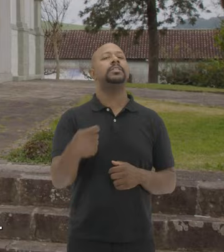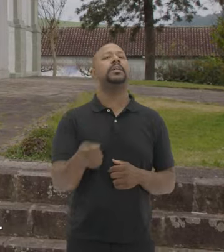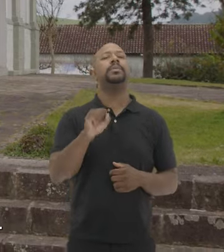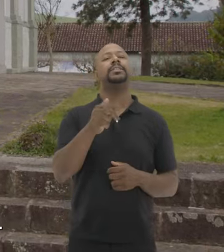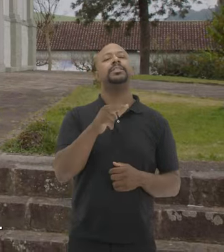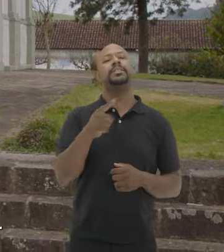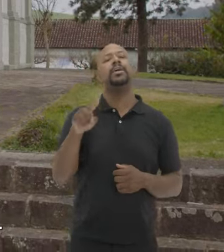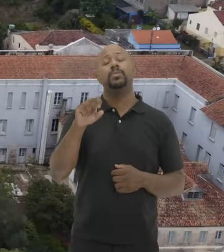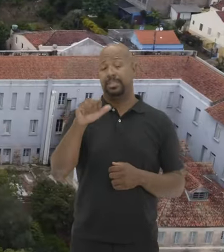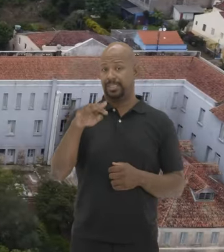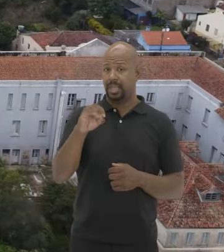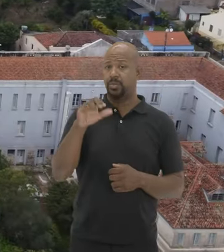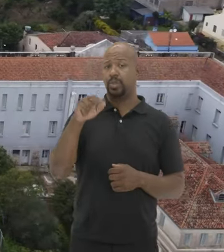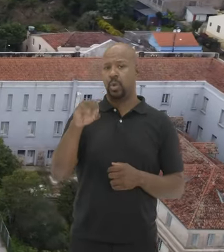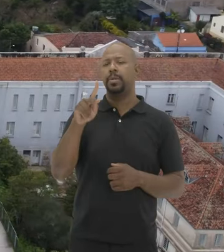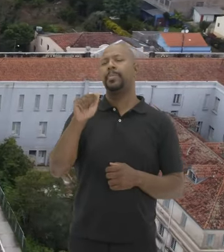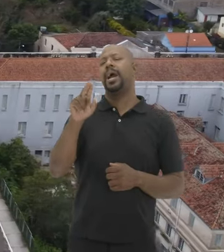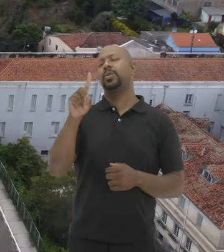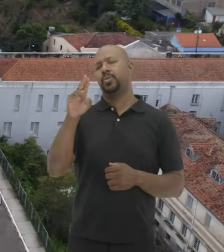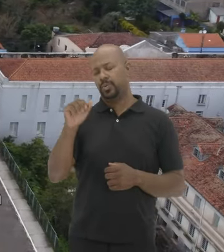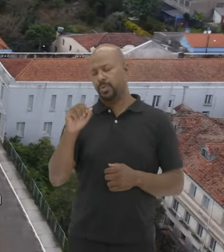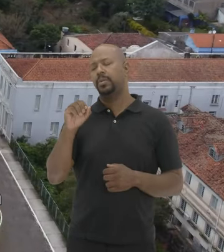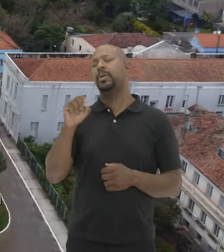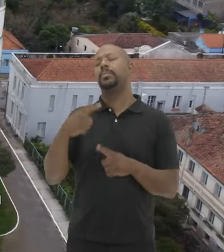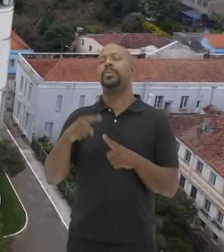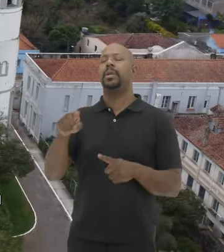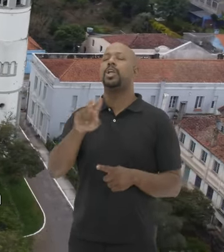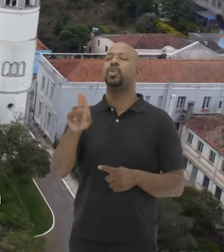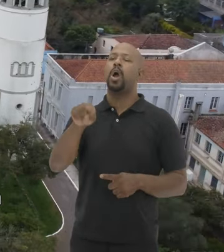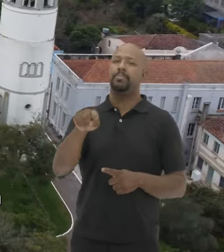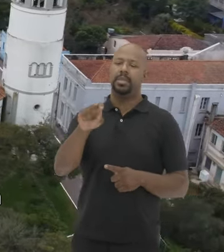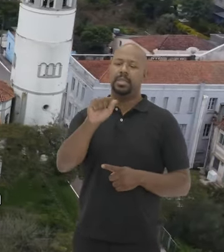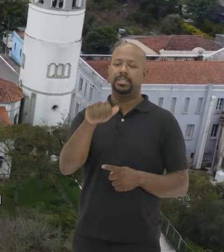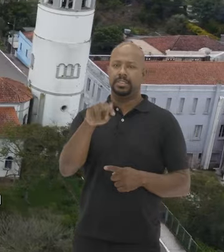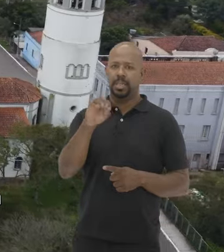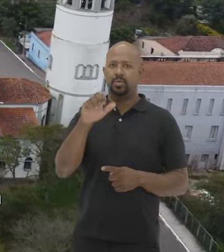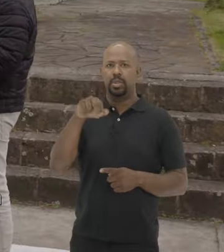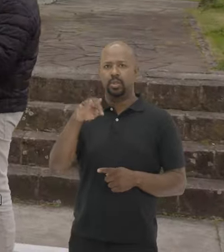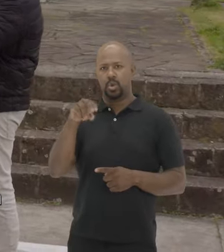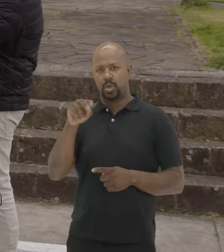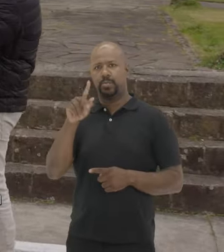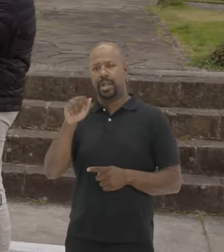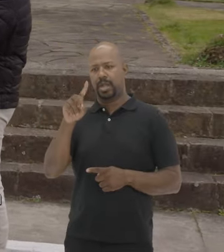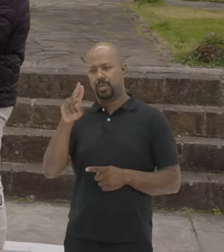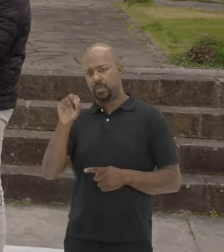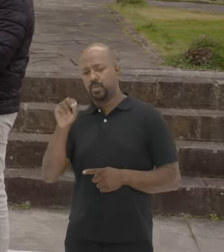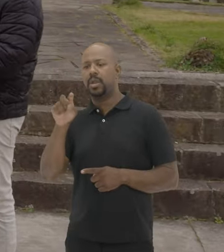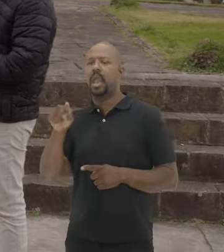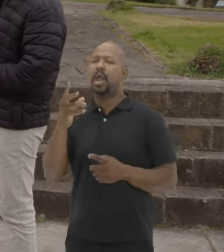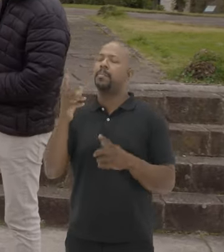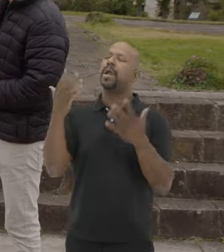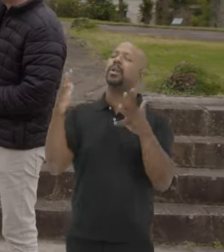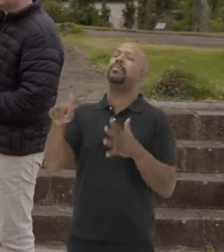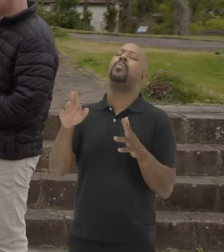Santo Antônio de Pádua. E tem umas coisas interessantes, assim. Ela recebe esse nome em homenagem, e também é muito parecida com a igreja